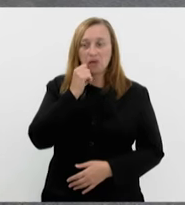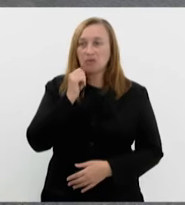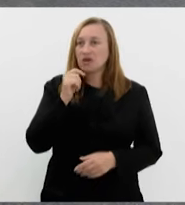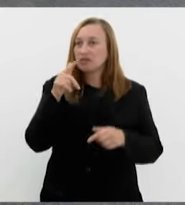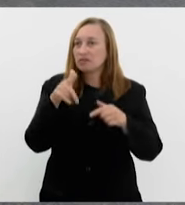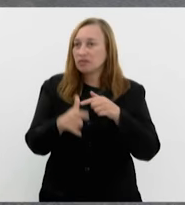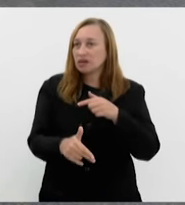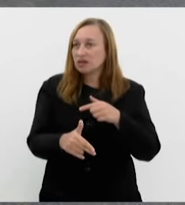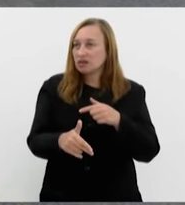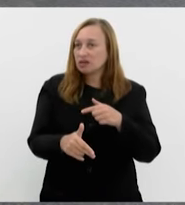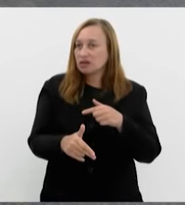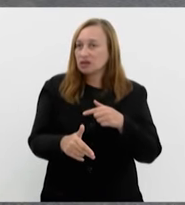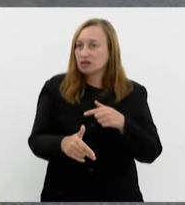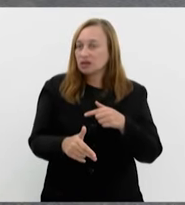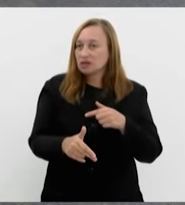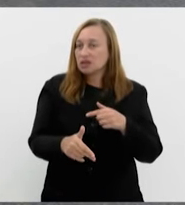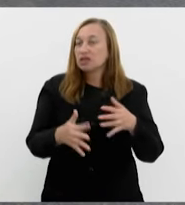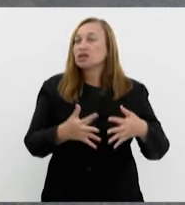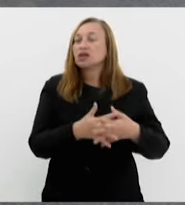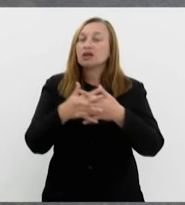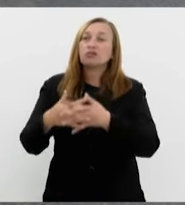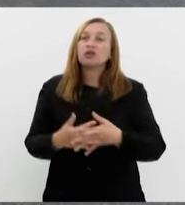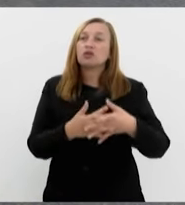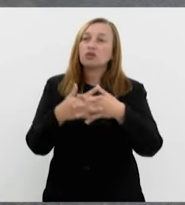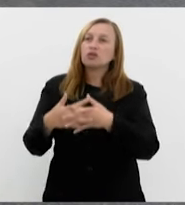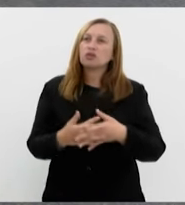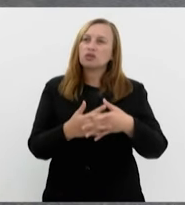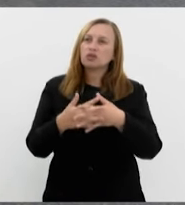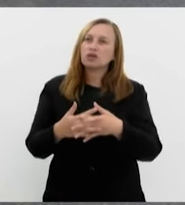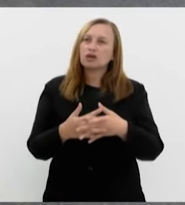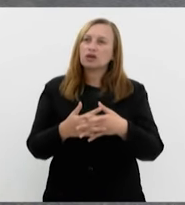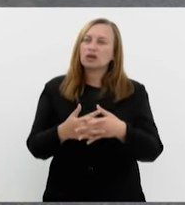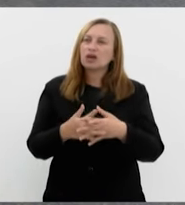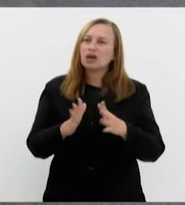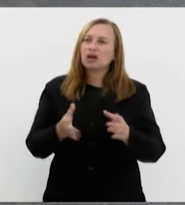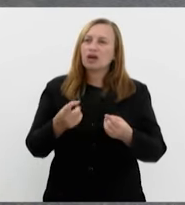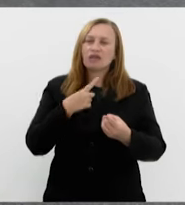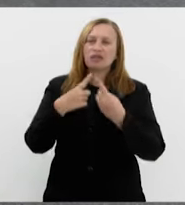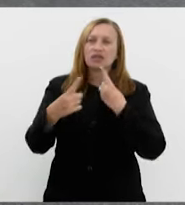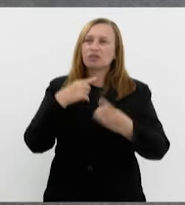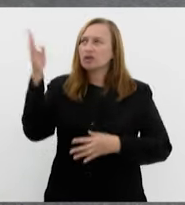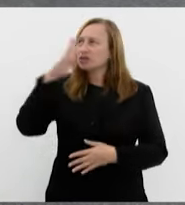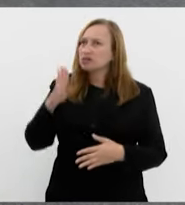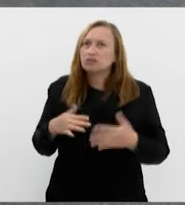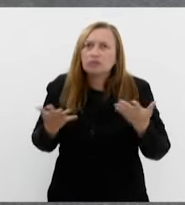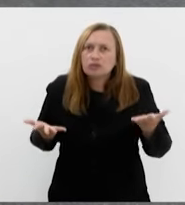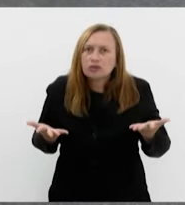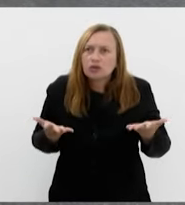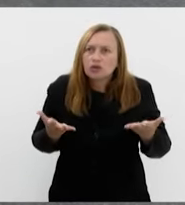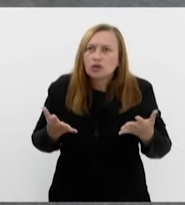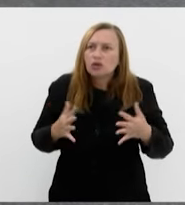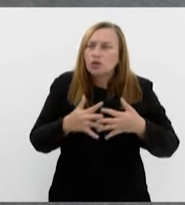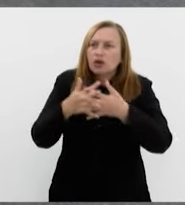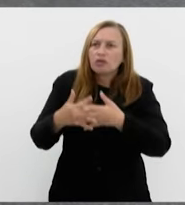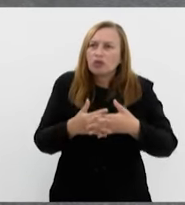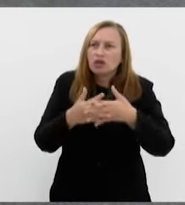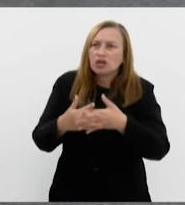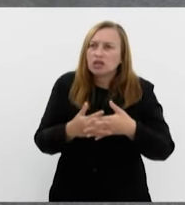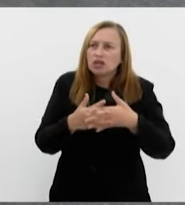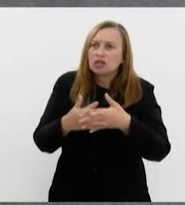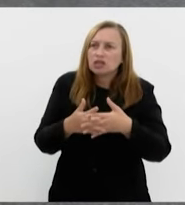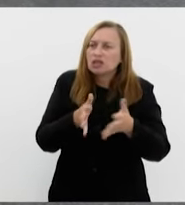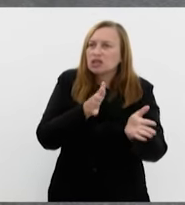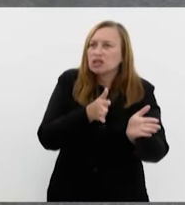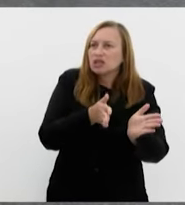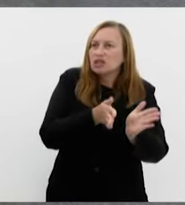restrição à circulação de caminhões, entra em vigor agora na Avenida Brasil, ou seja, o caminhoneiro que se ferre, o caminhoneiro que gaste